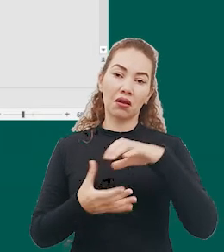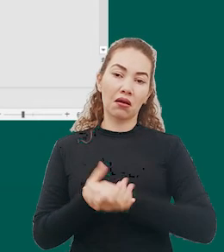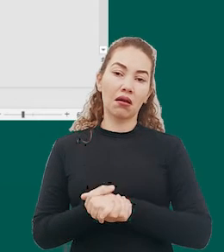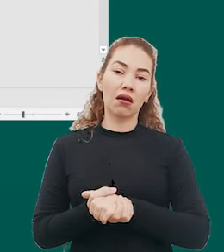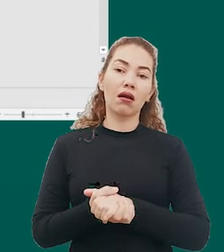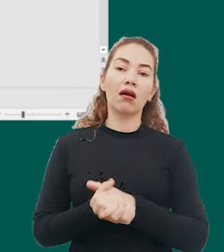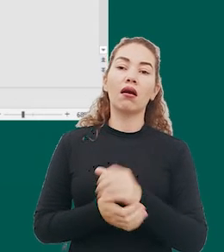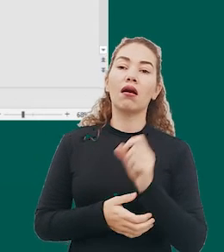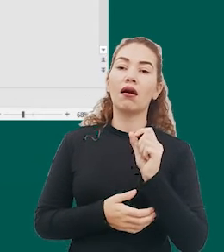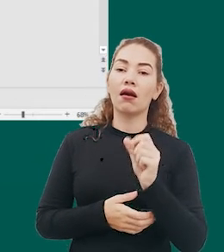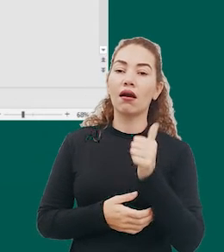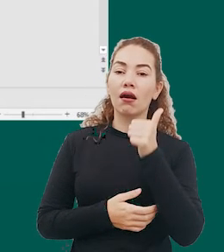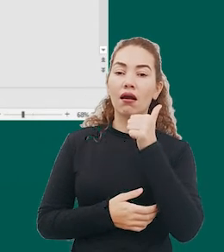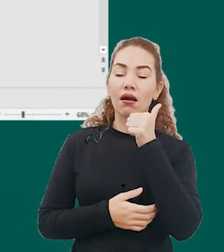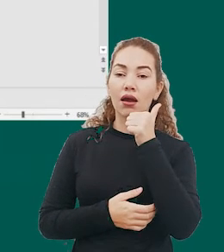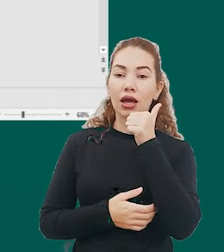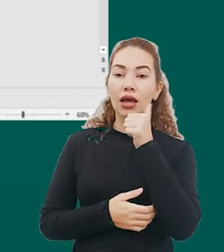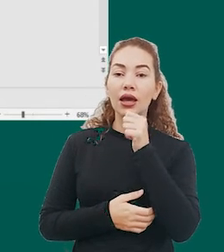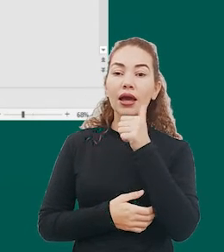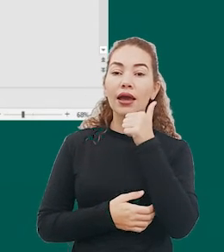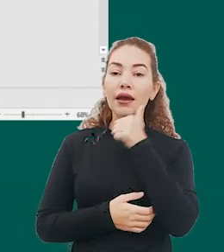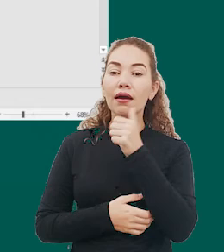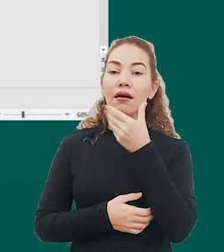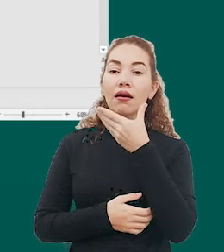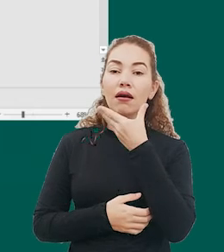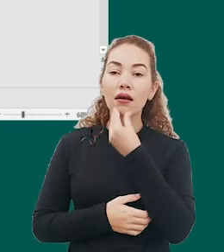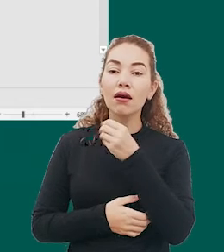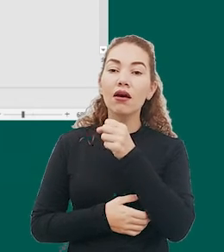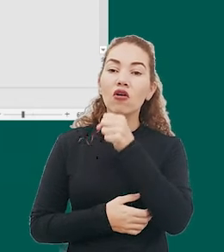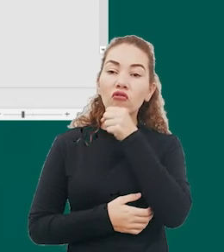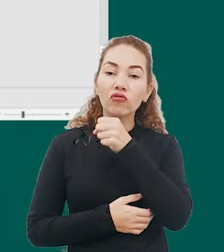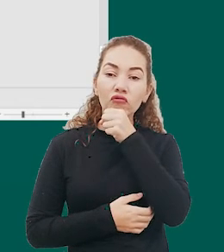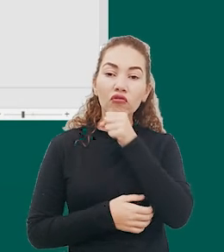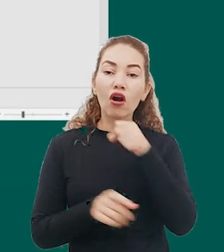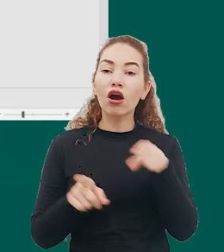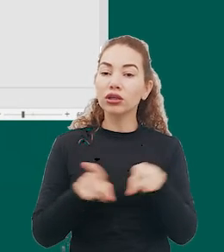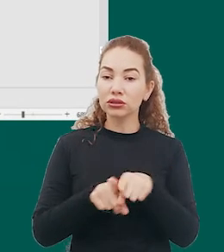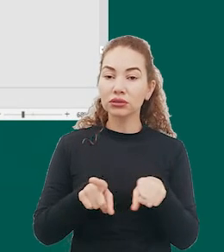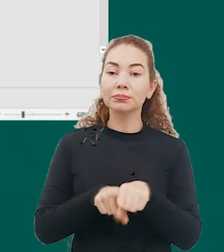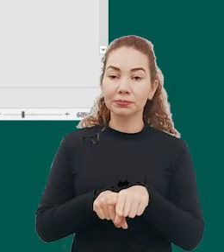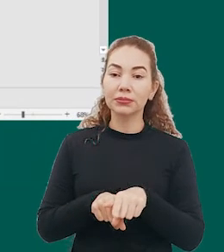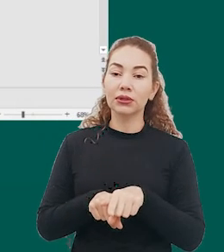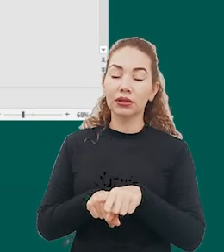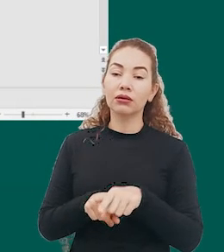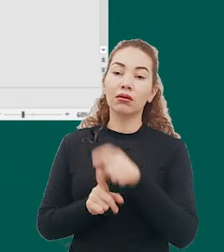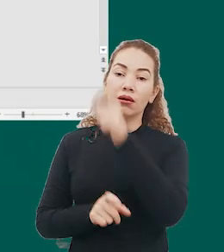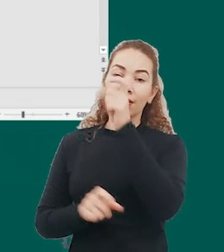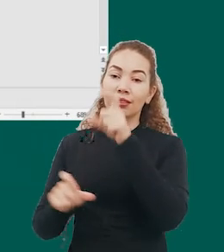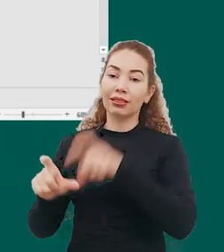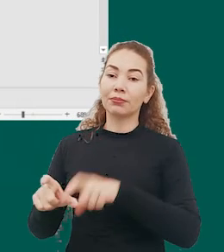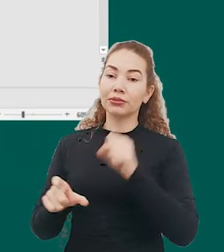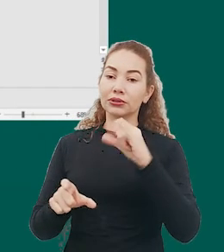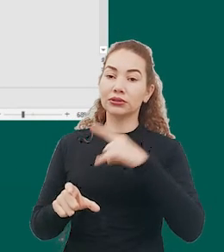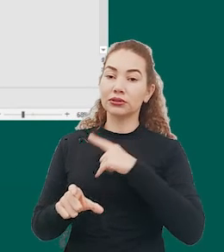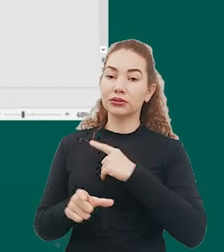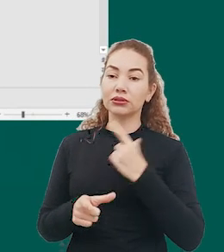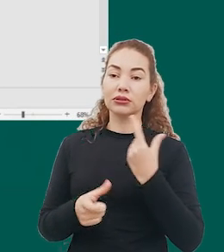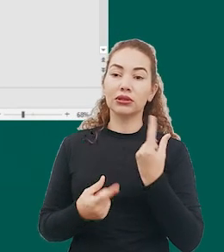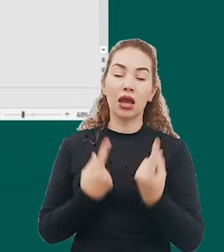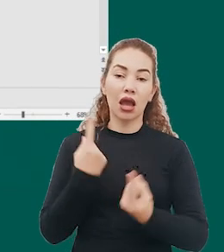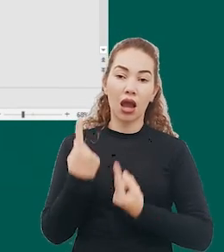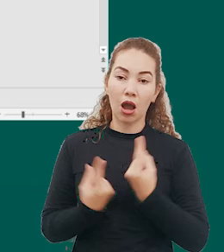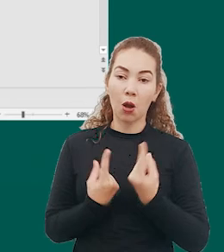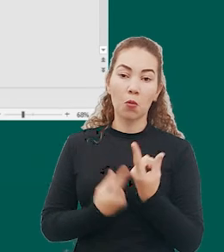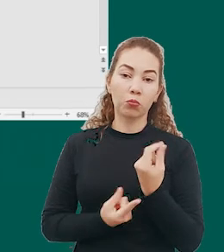avós e bisavós, todos esses podem ser dependentes. Mas lembrem-se, dependente, se ele tiver qualquer fonte